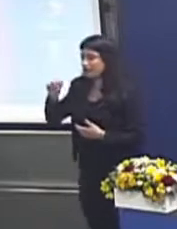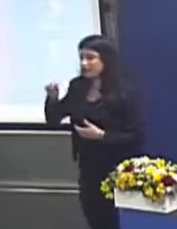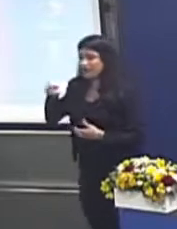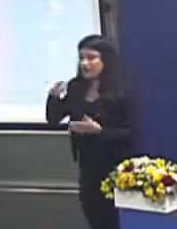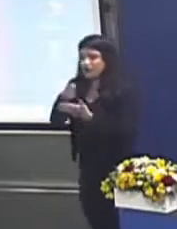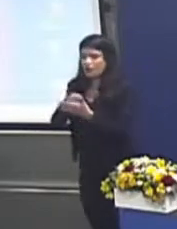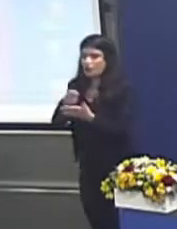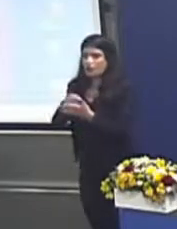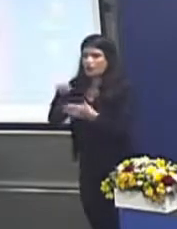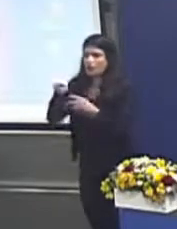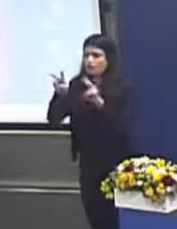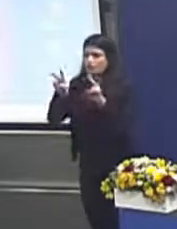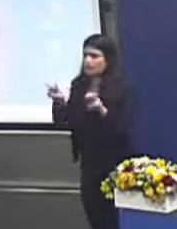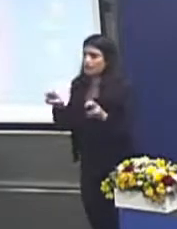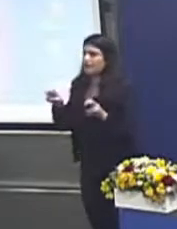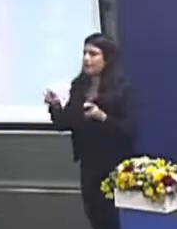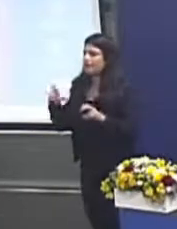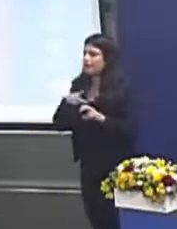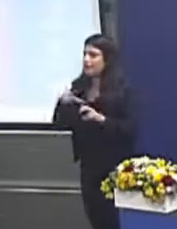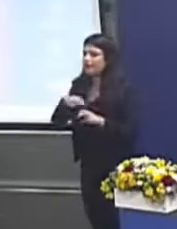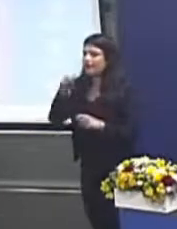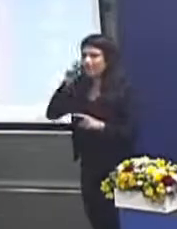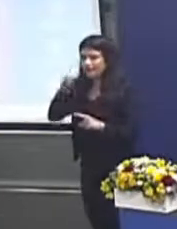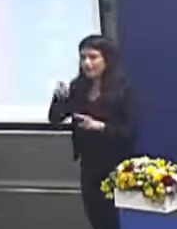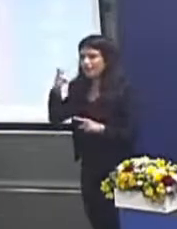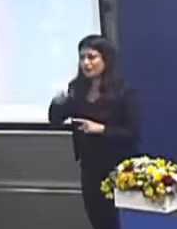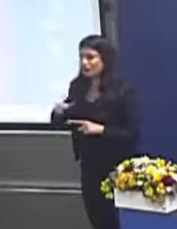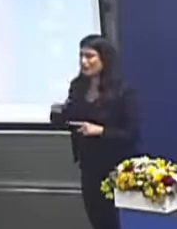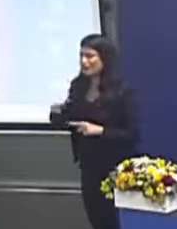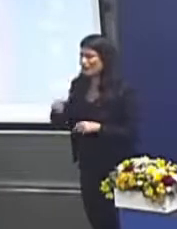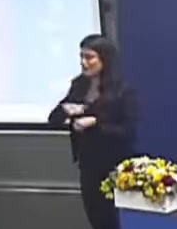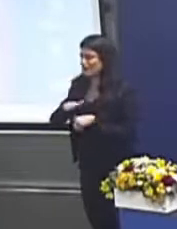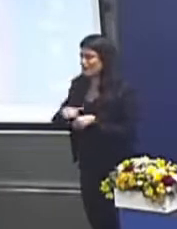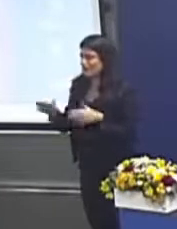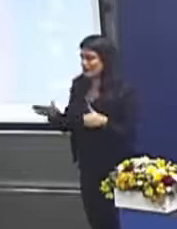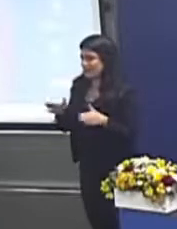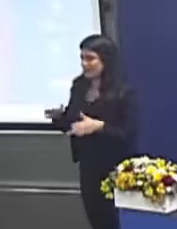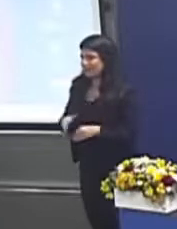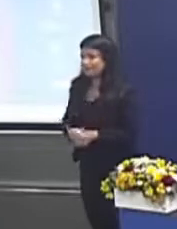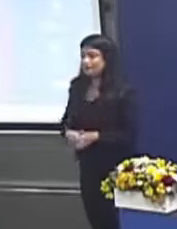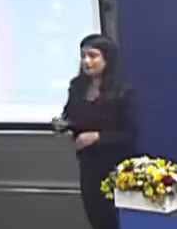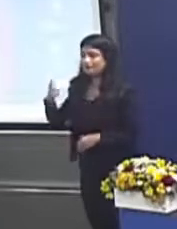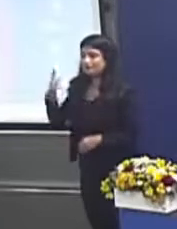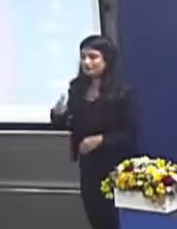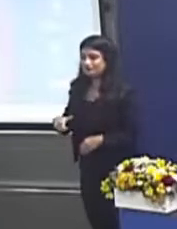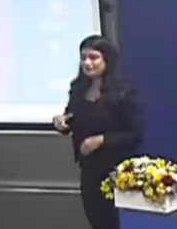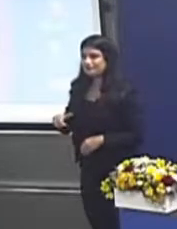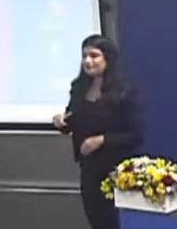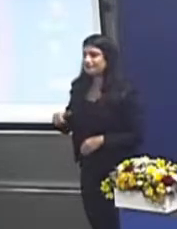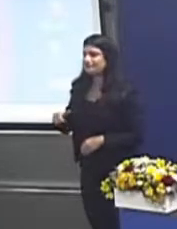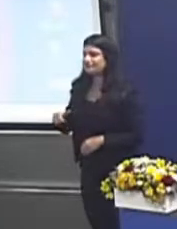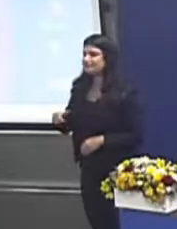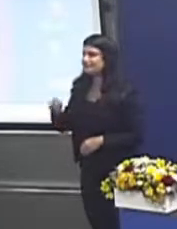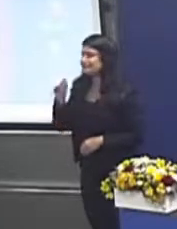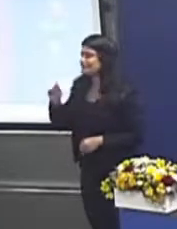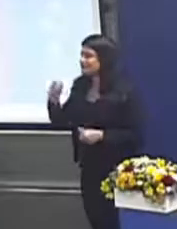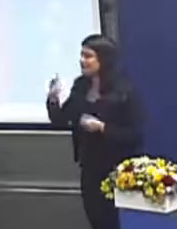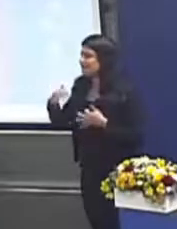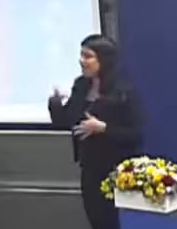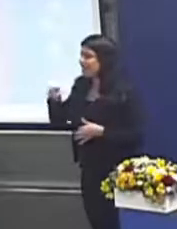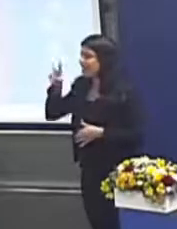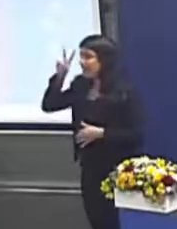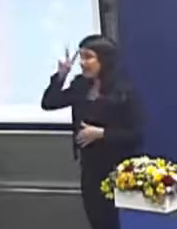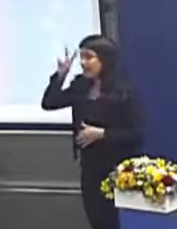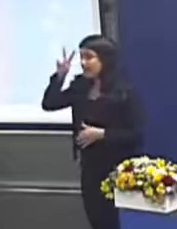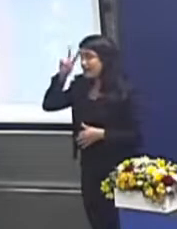né? E a gente vai poder revê-la em outros momentos. No mais, acho que a gente tinha que fazer aqui, lembrar,